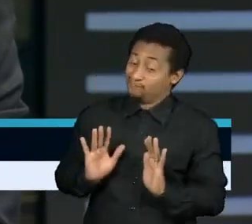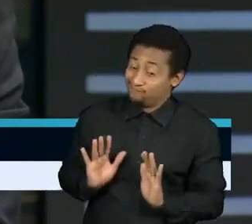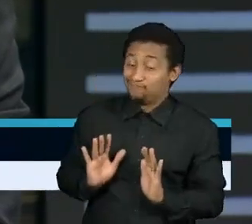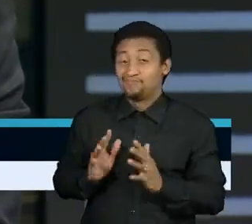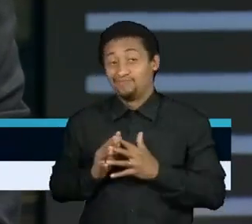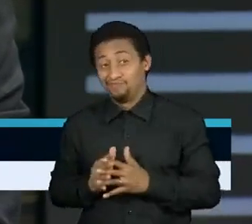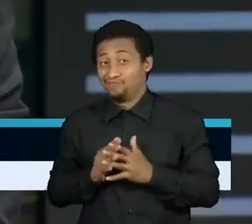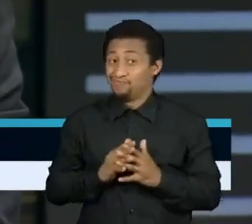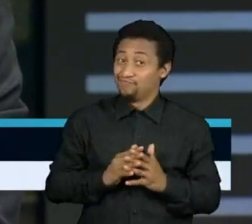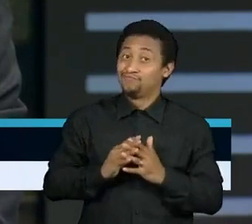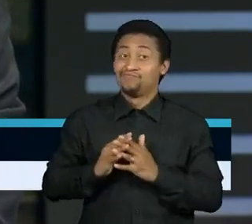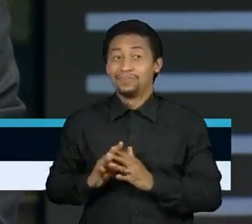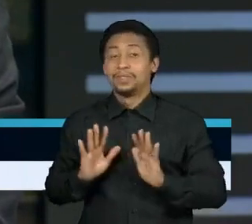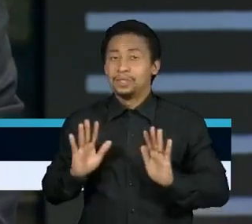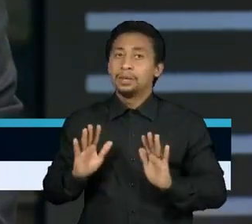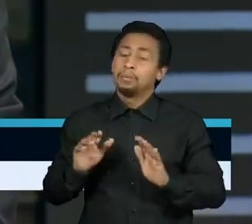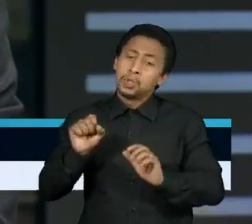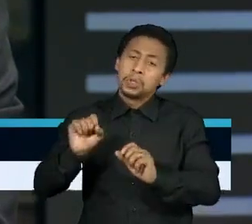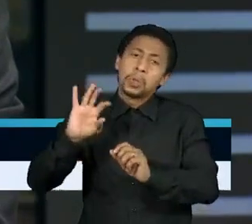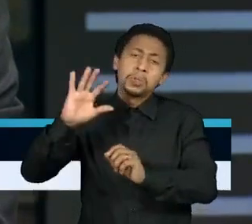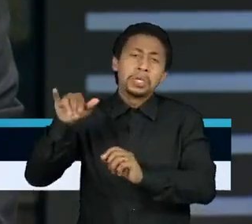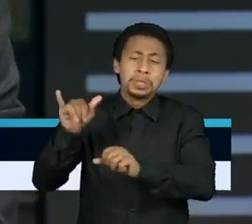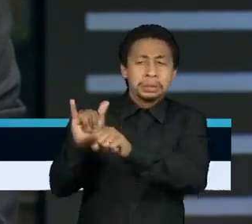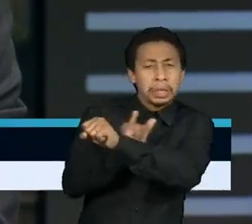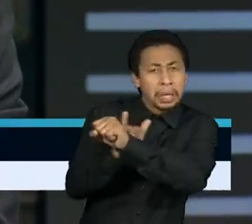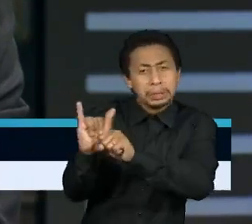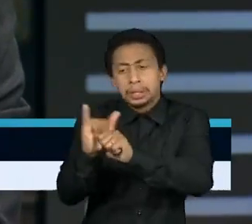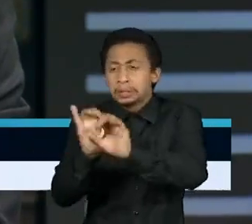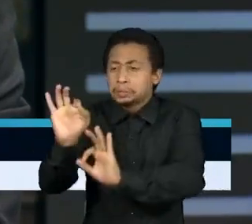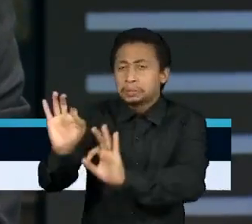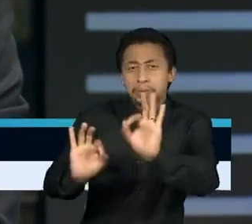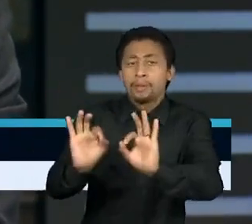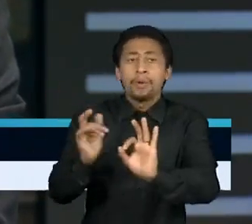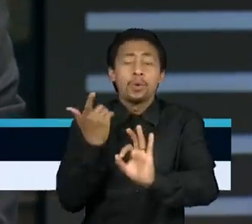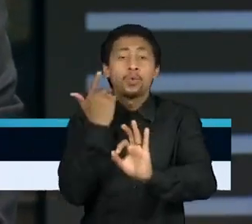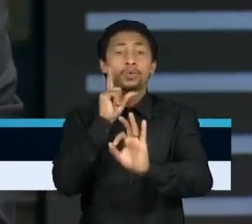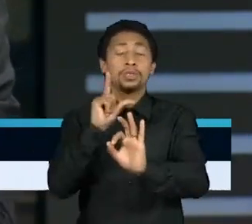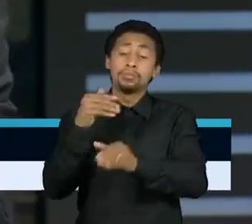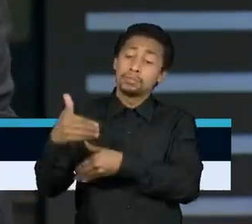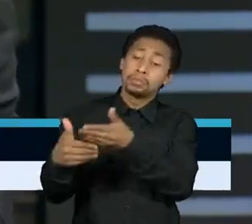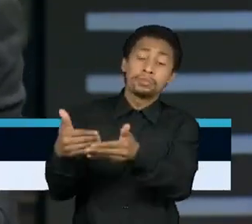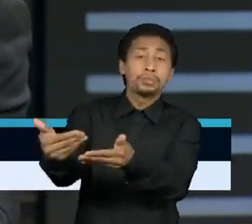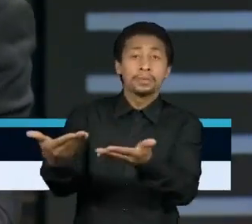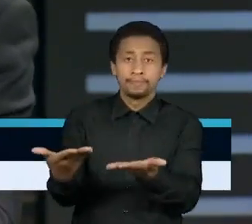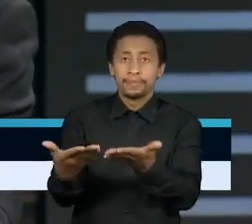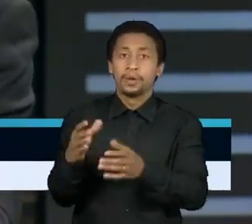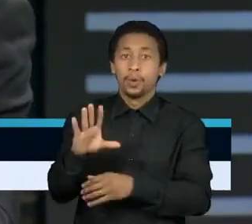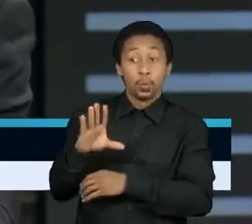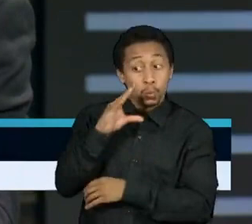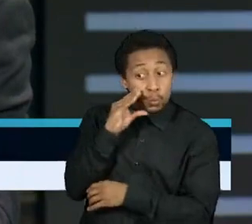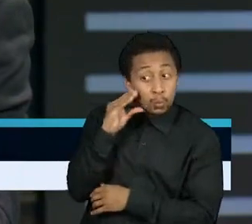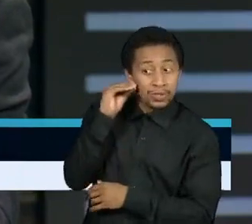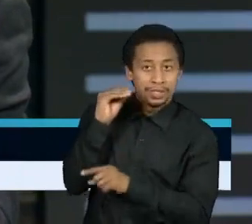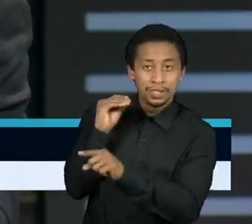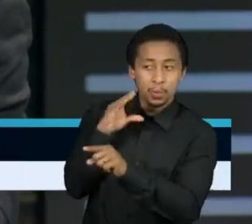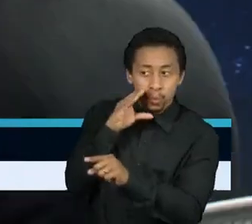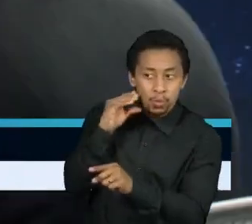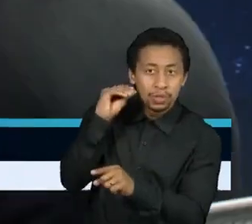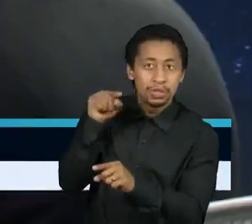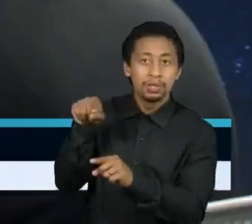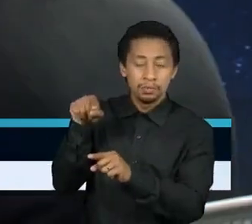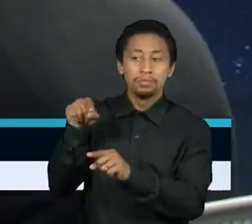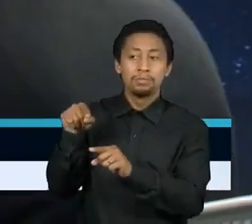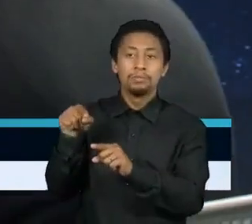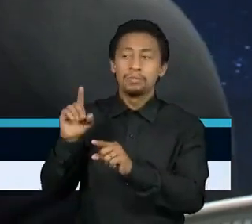mesmo encontre uma saída, né, uma saída possível, mas eu ainda não sei se ele, por exemplo, está muito próximo do Sérgio Moro nas